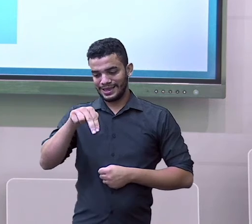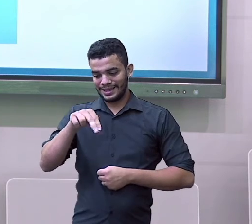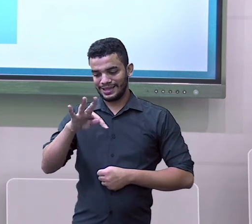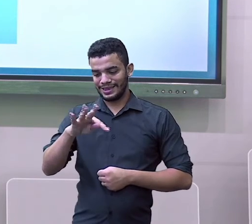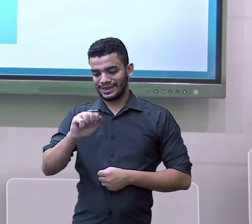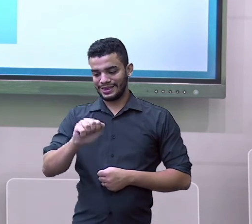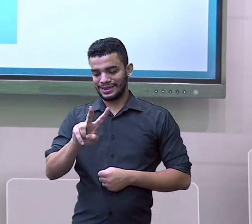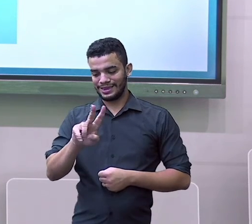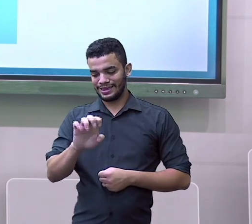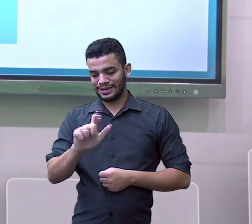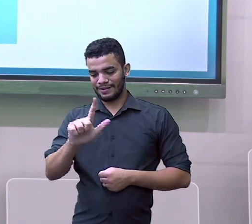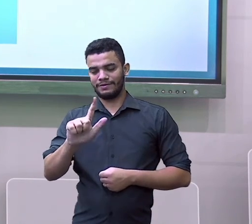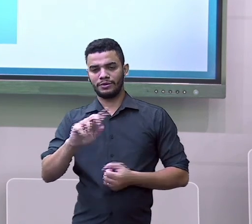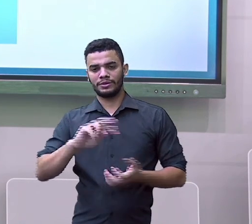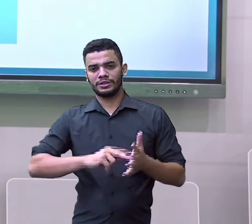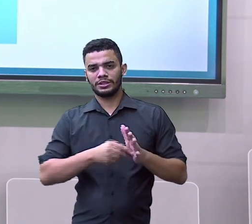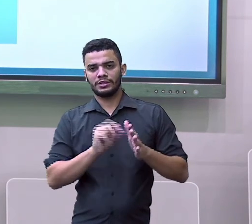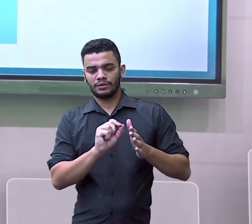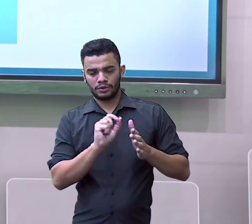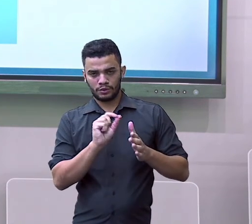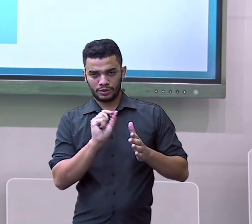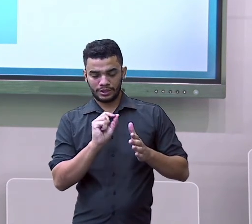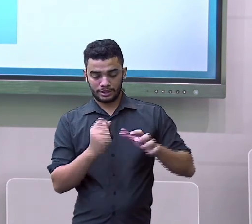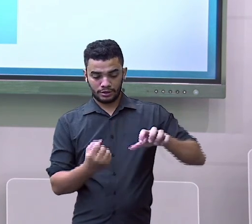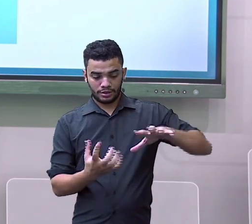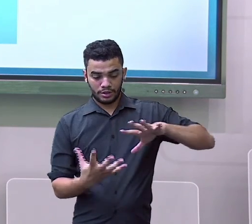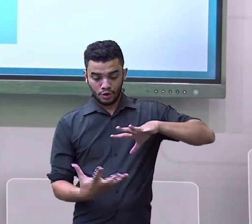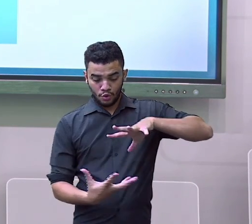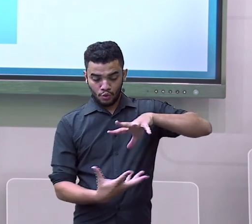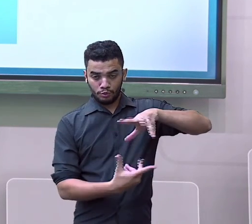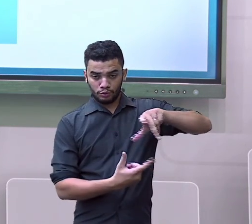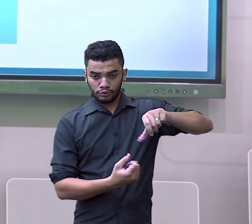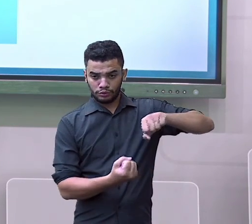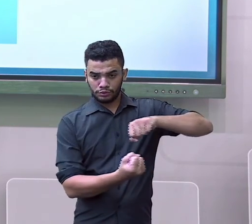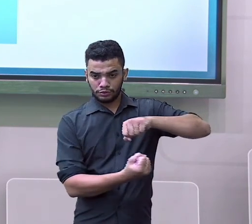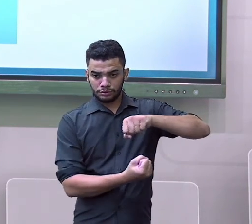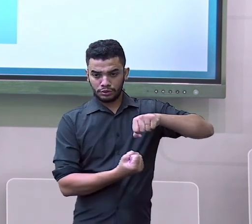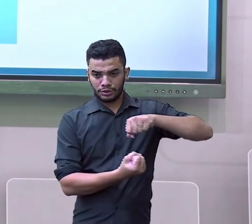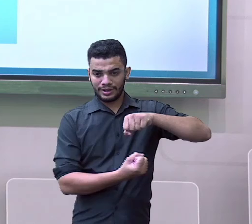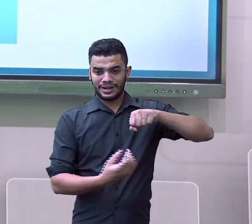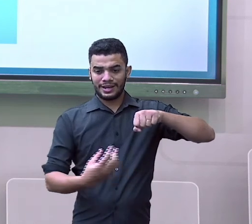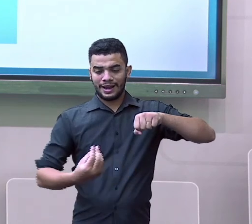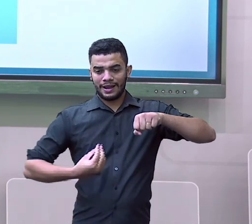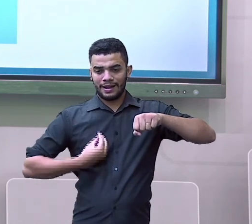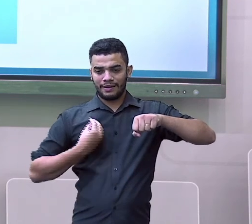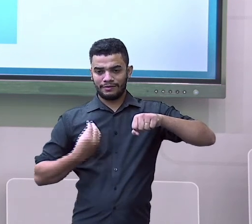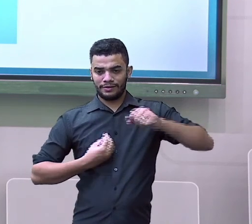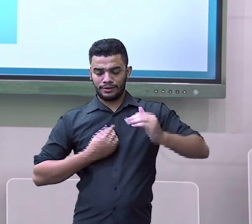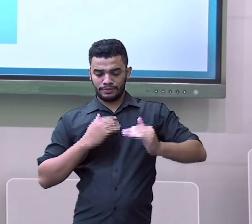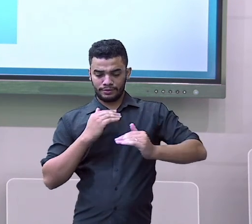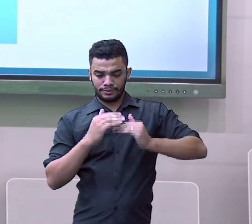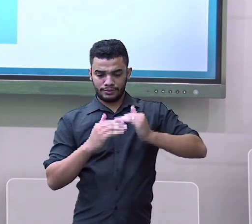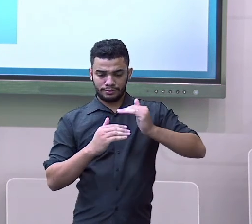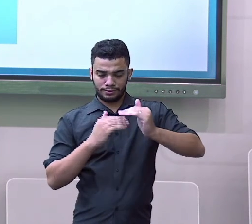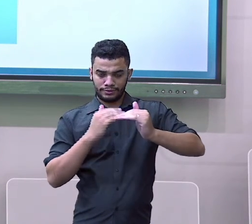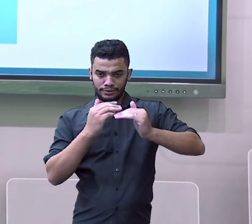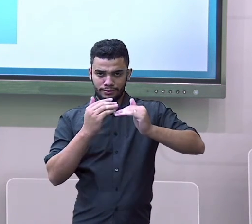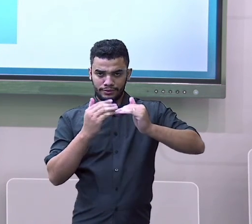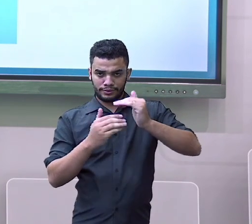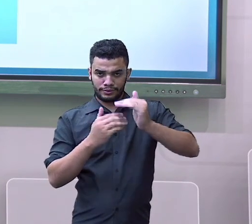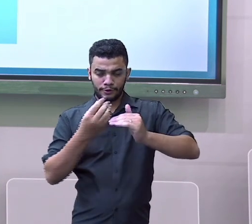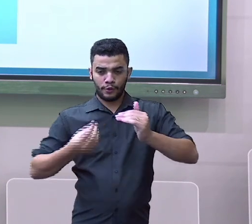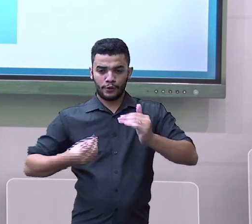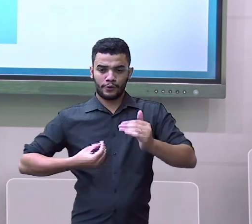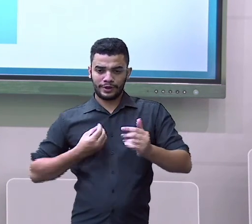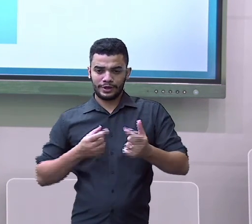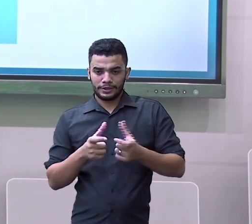as espécies continuem o seu ciclo natural entre o meio ambiente e o avanço tecnológico, e